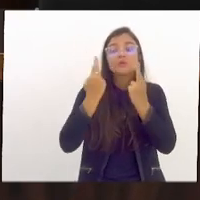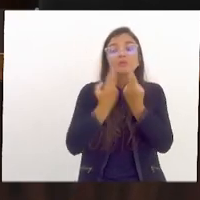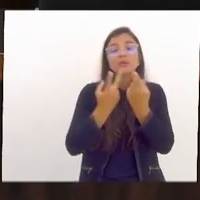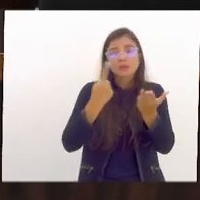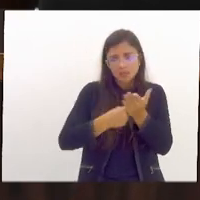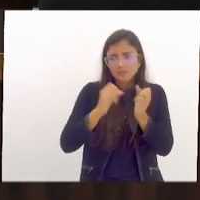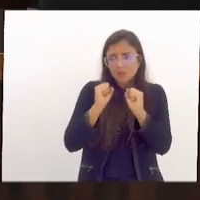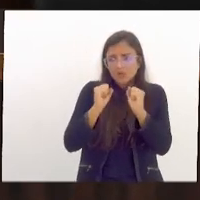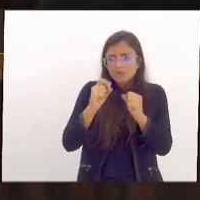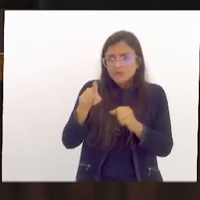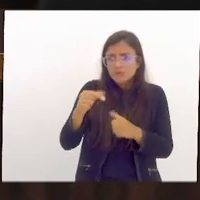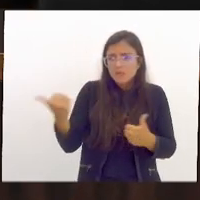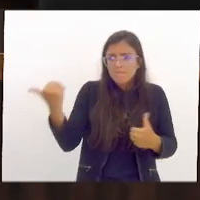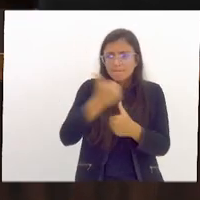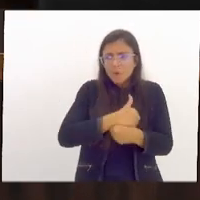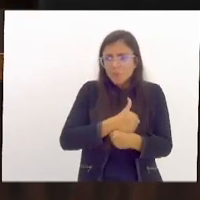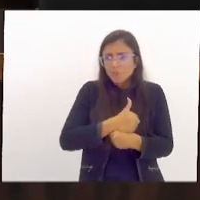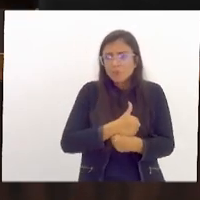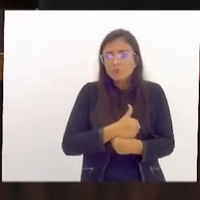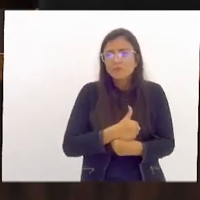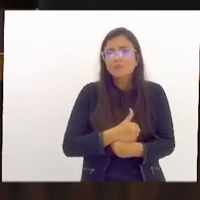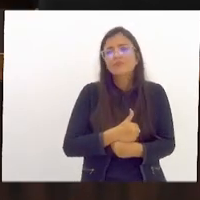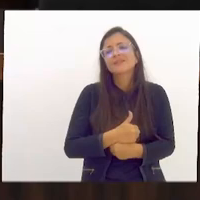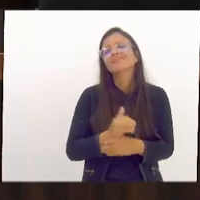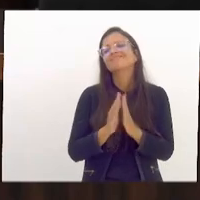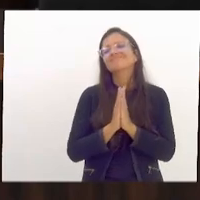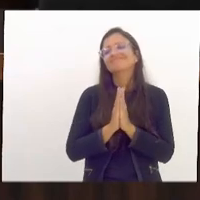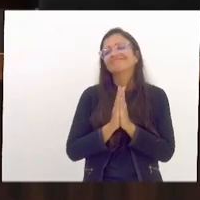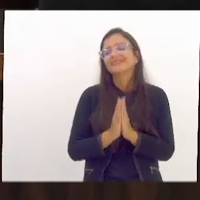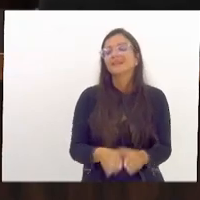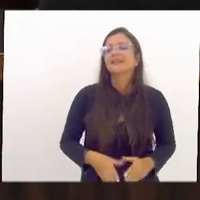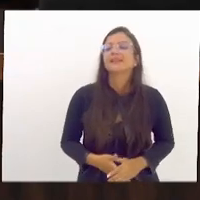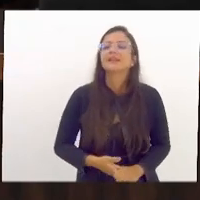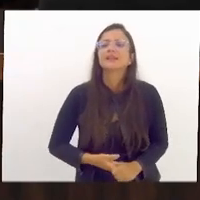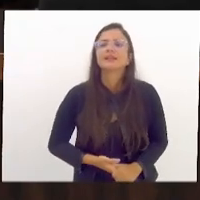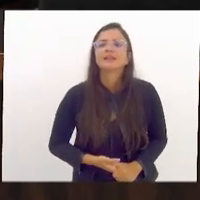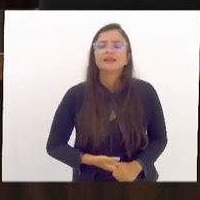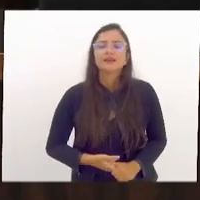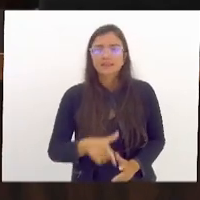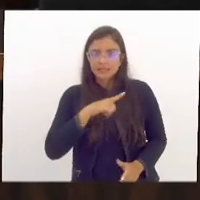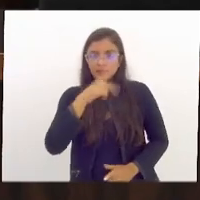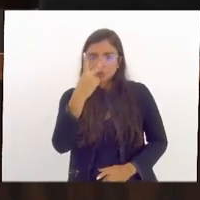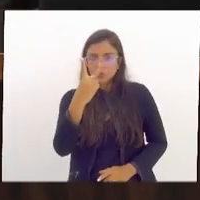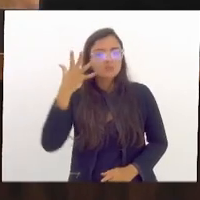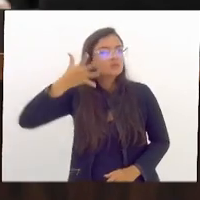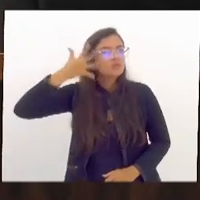Vossa Excelência pudesse assumir aqui, será uma honra. Tem dois inscritos